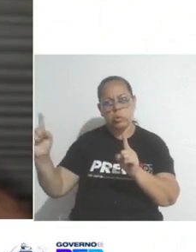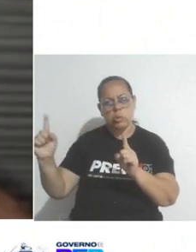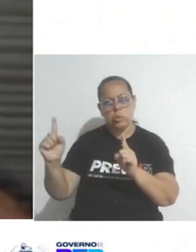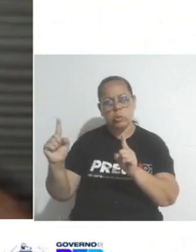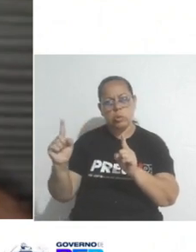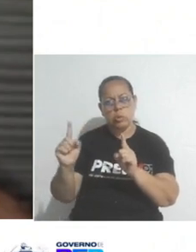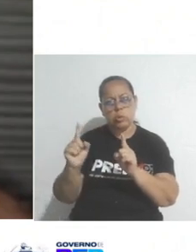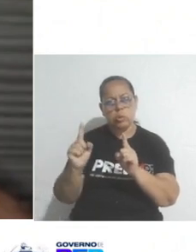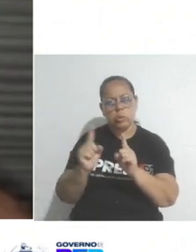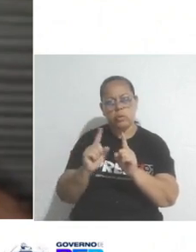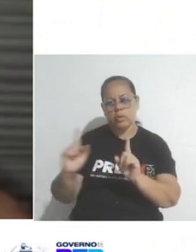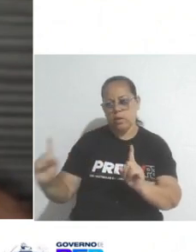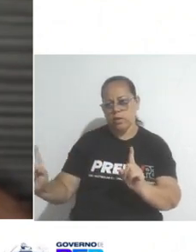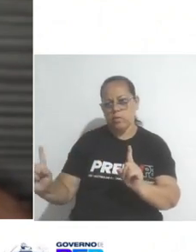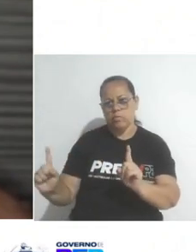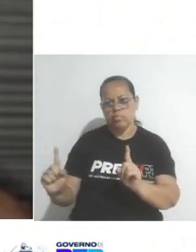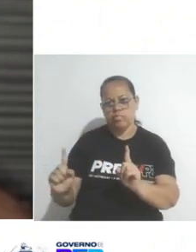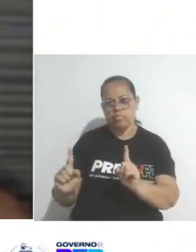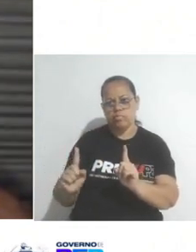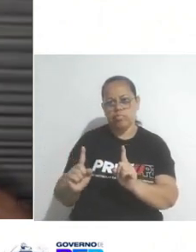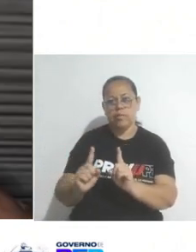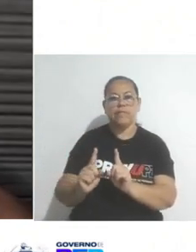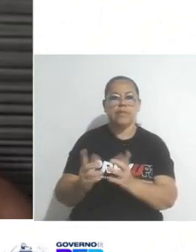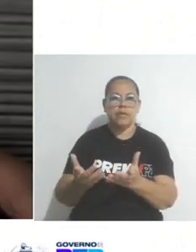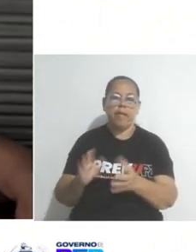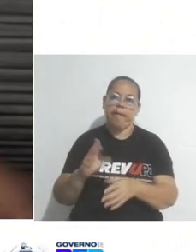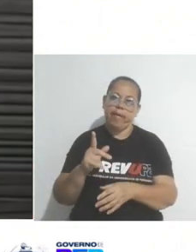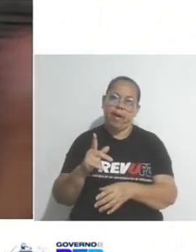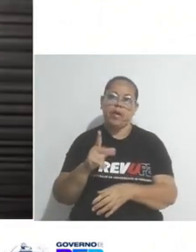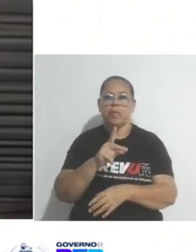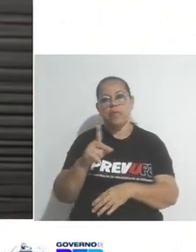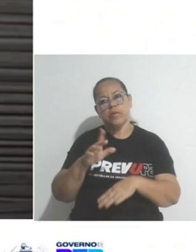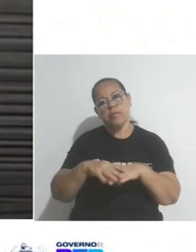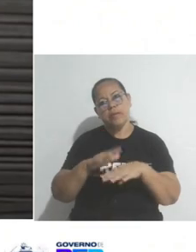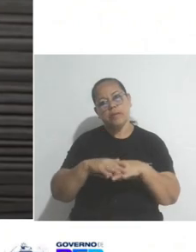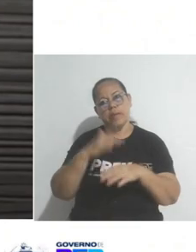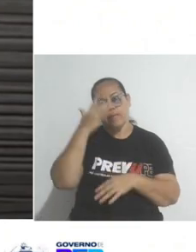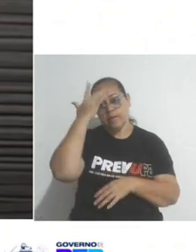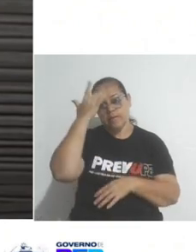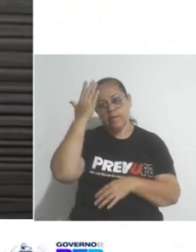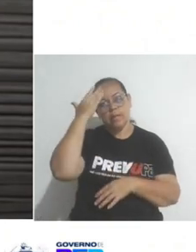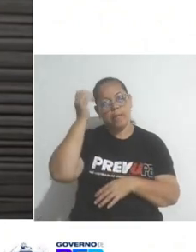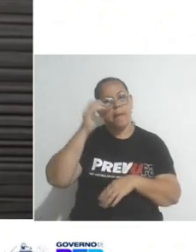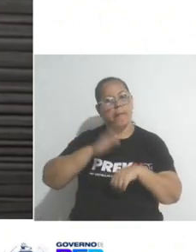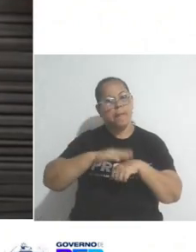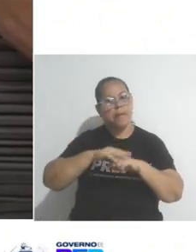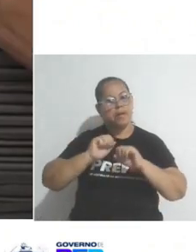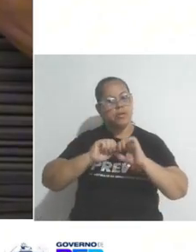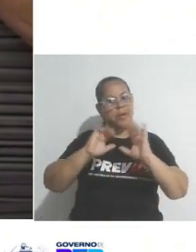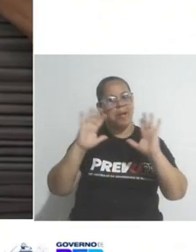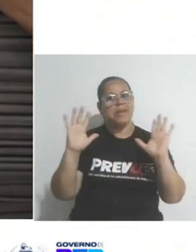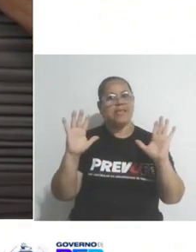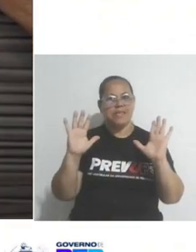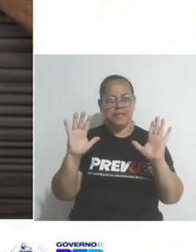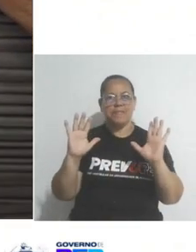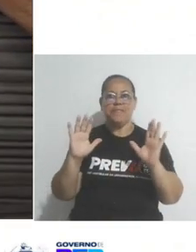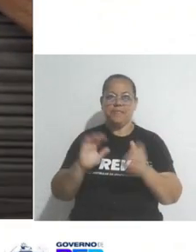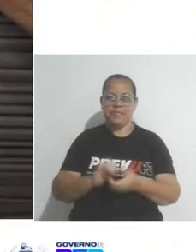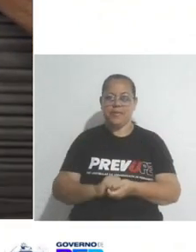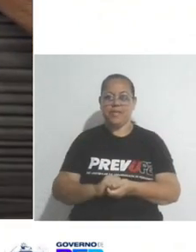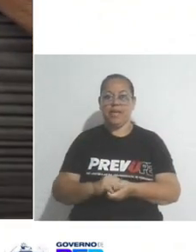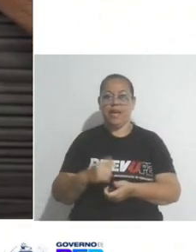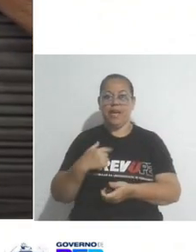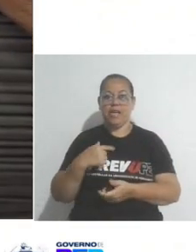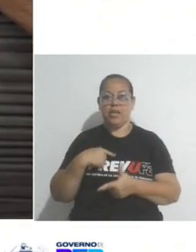baixo um de cima um de baixo aqui obviamente o professor de matemática vai ter capacidade de explicar muito melhor do que eu e aí eu